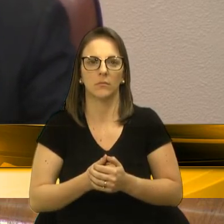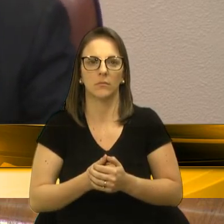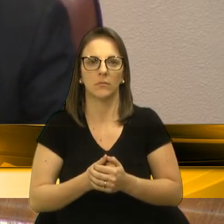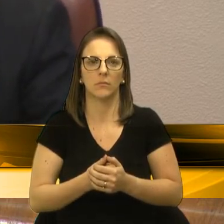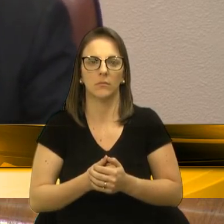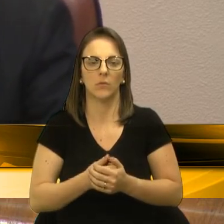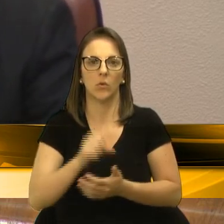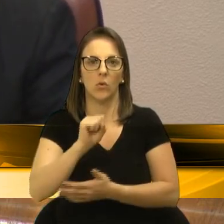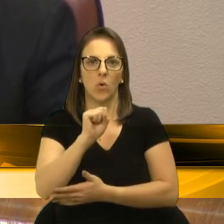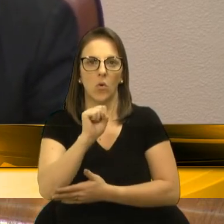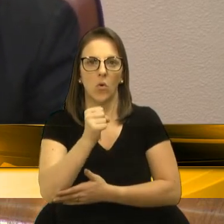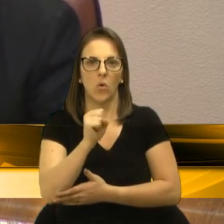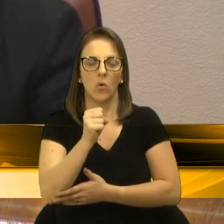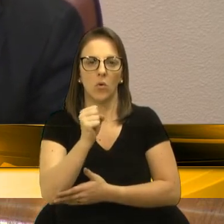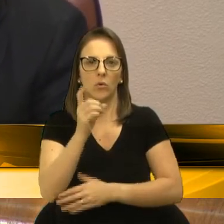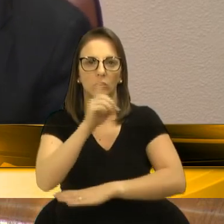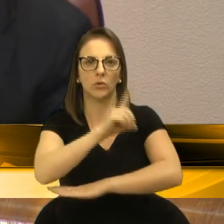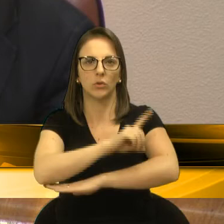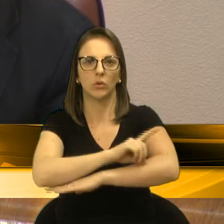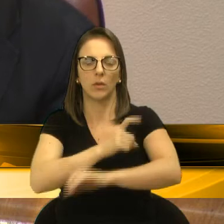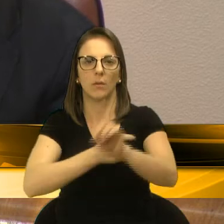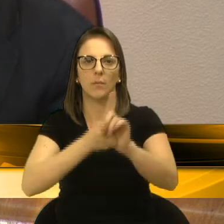Aos 8 dias do mês de outubro de